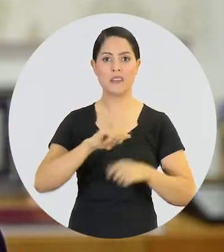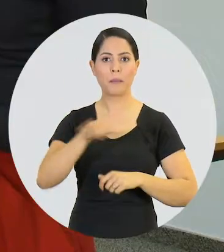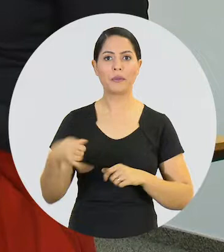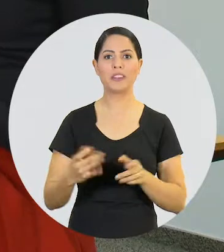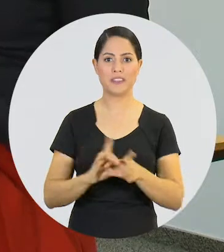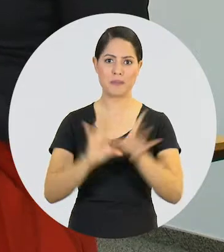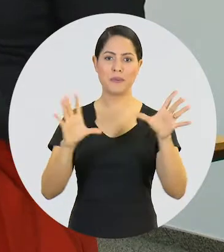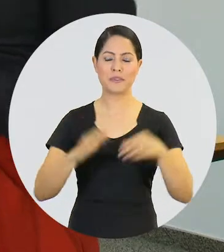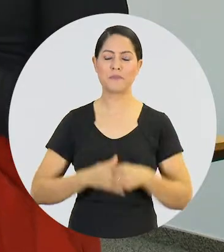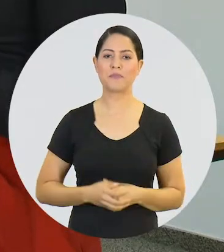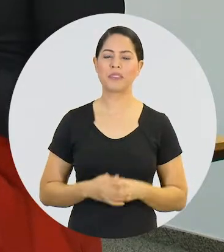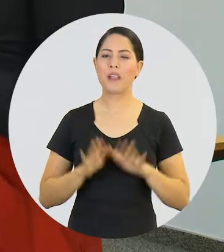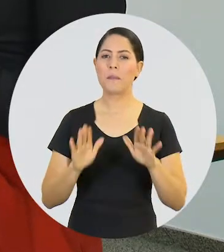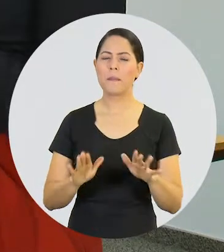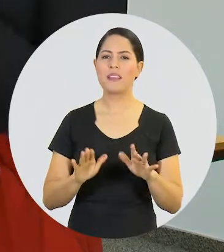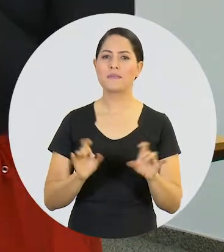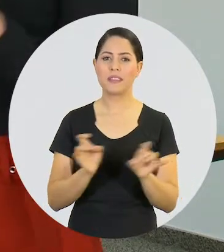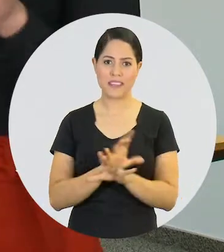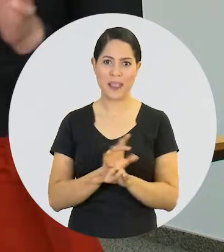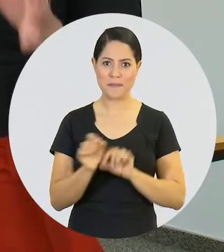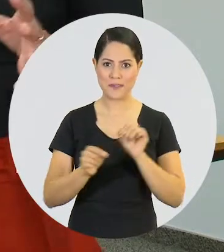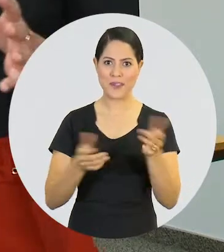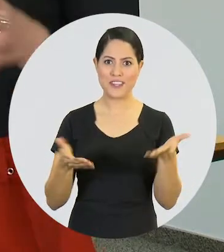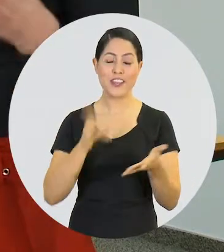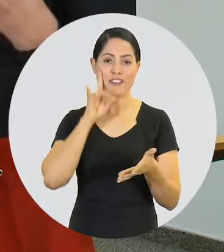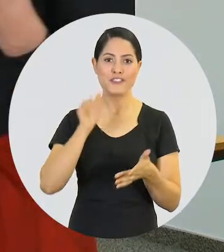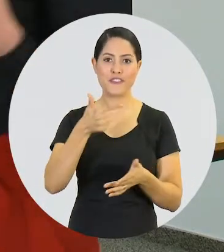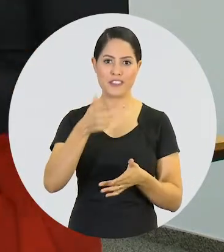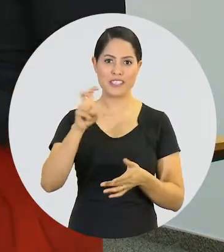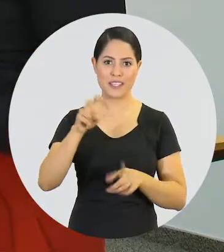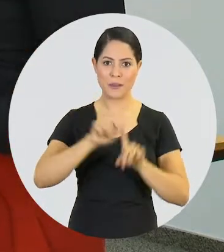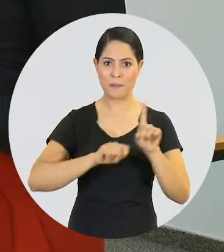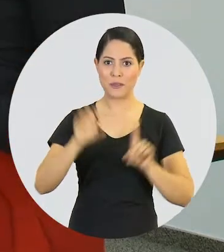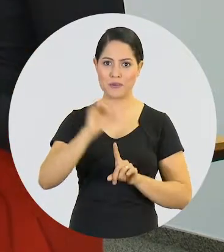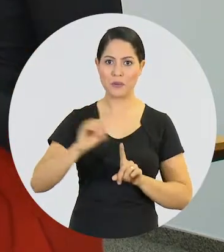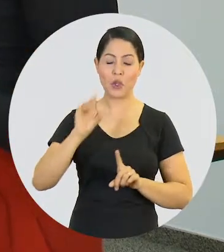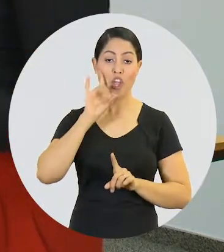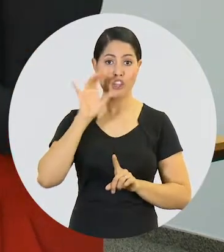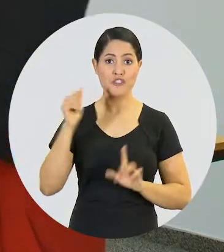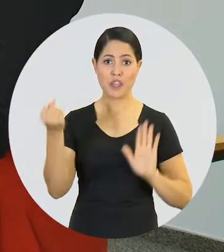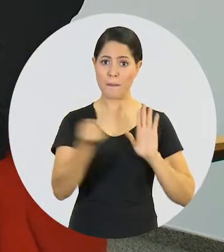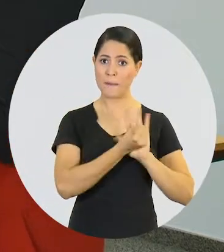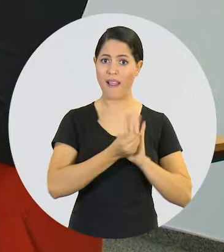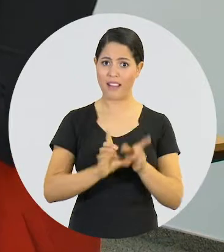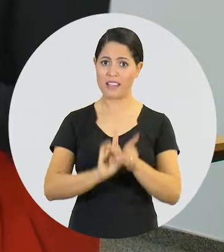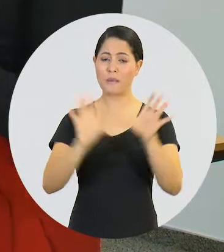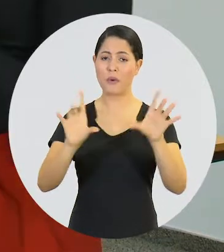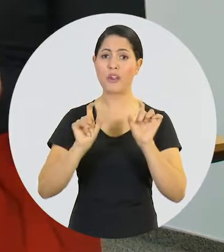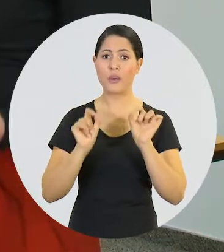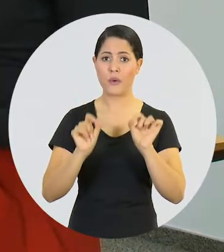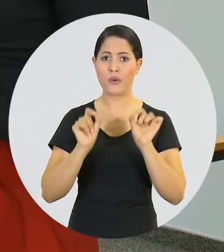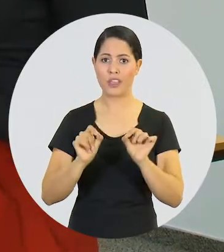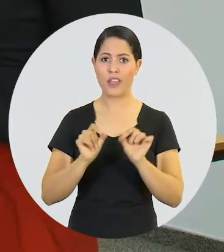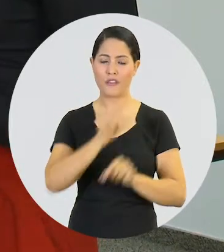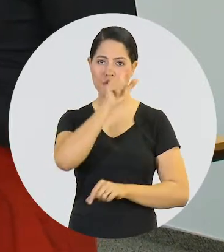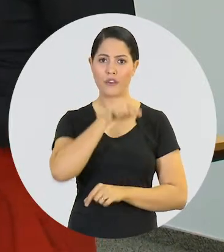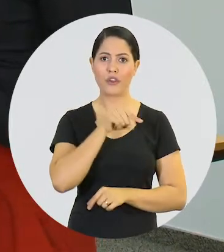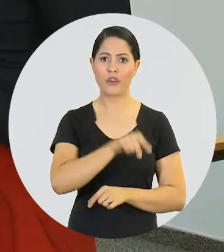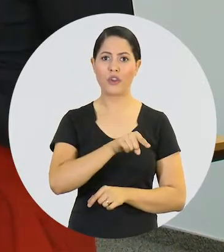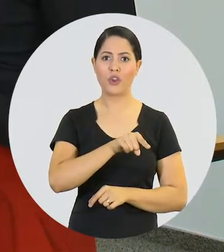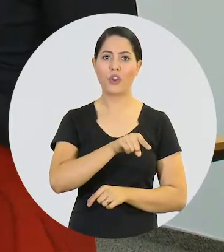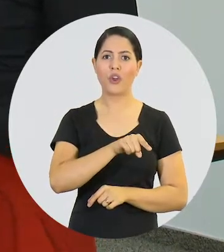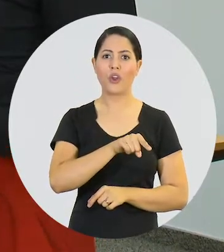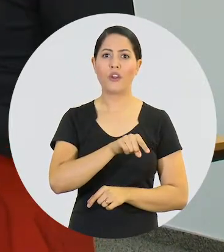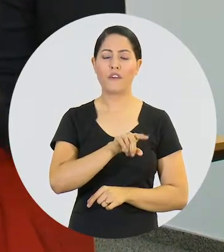democracia sem oportunidade. E para encerrarmos, dia 25 de outubro é marcado o Dia da Democracia, que marcou aí a morte do